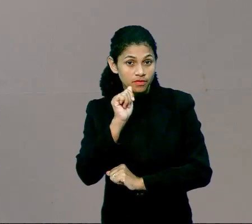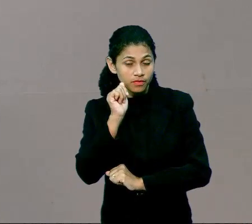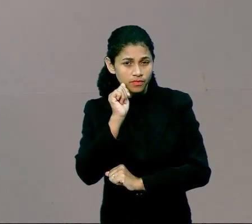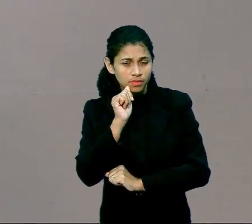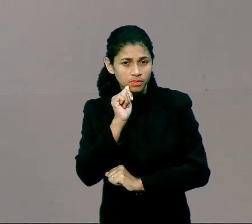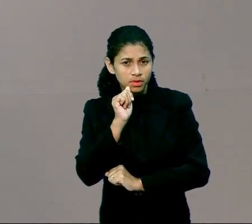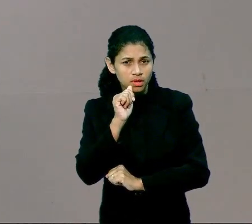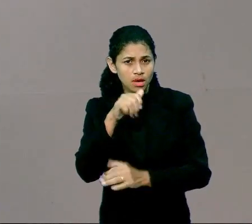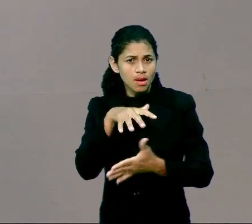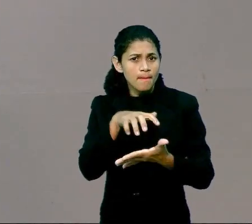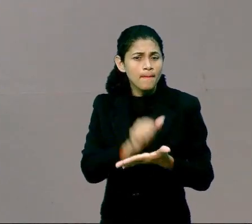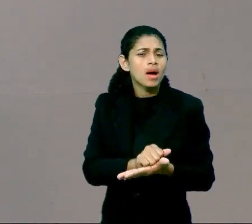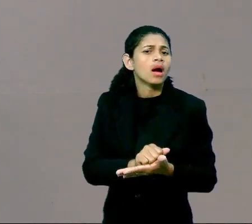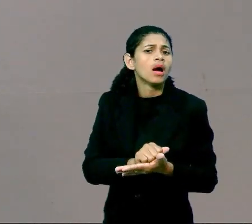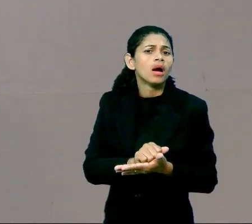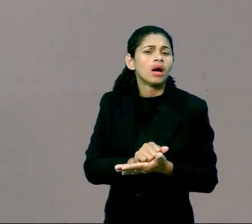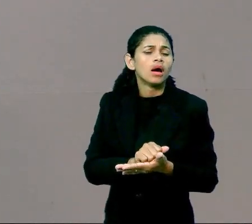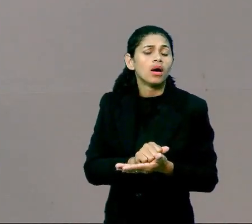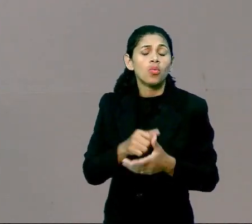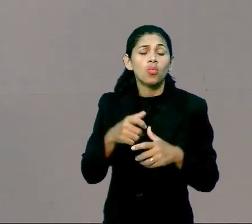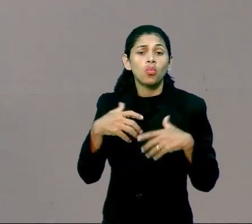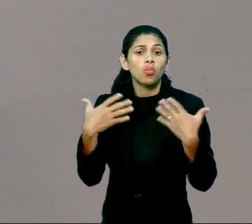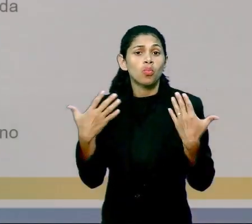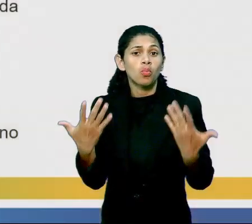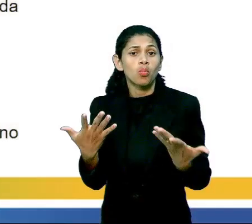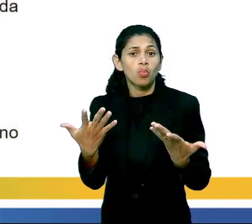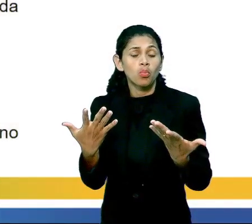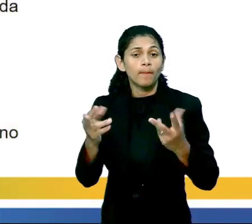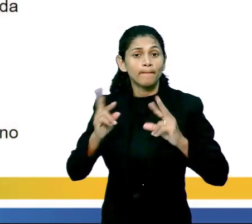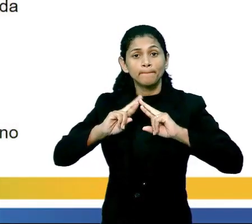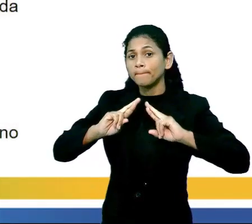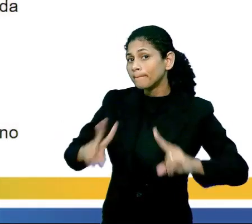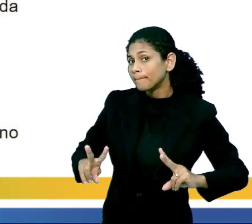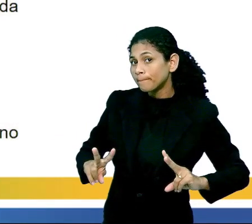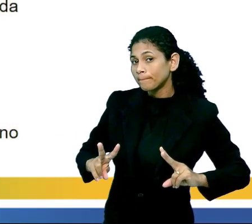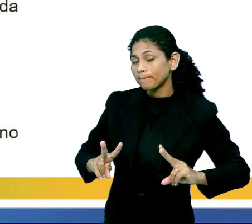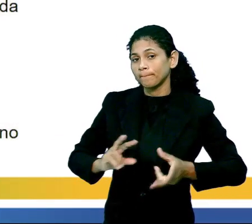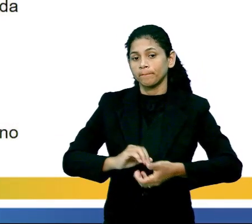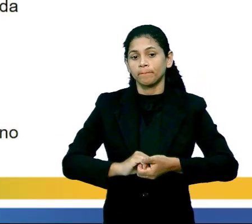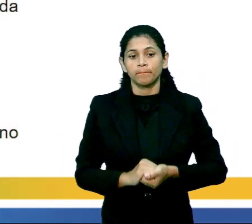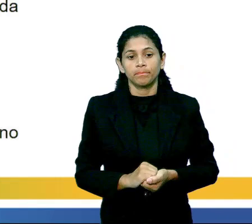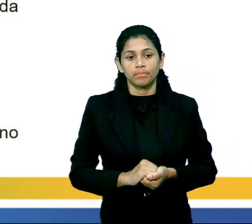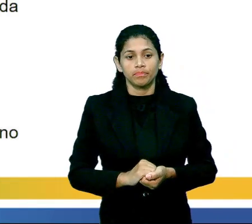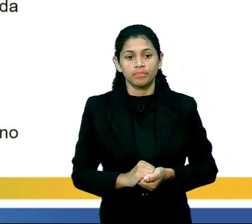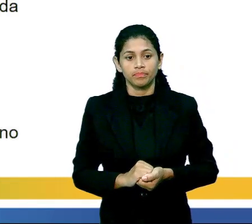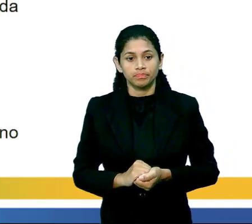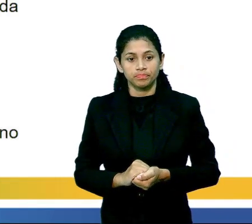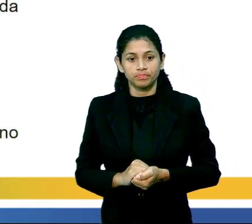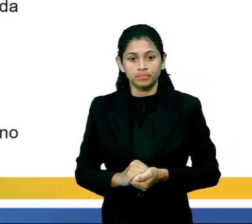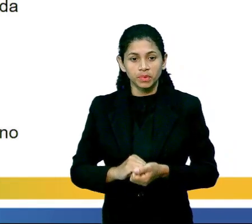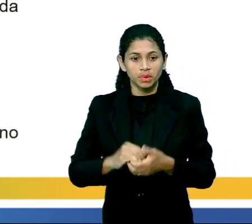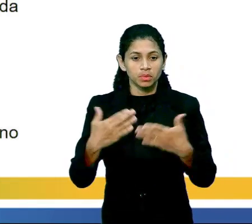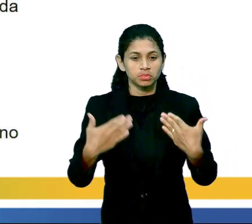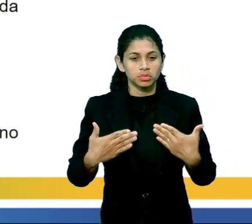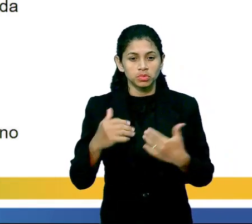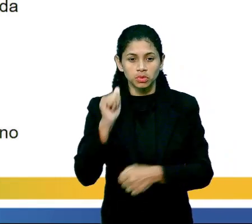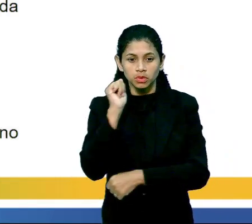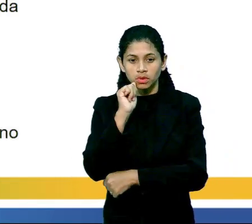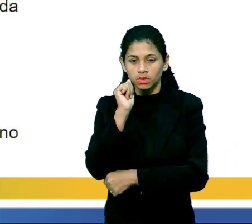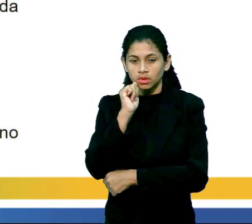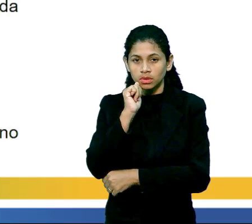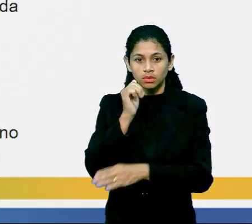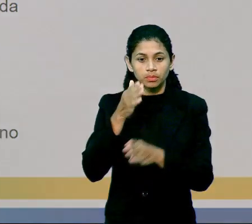a gente quer saber a marca, o que vai fazer essa distinção. Vamos observar aqui, ó, adequação da mulher a uma modalidade